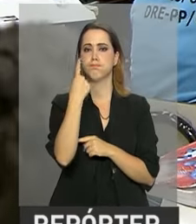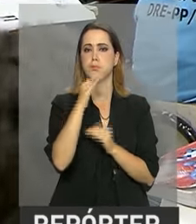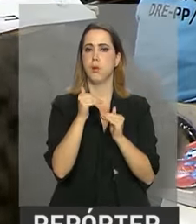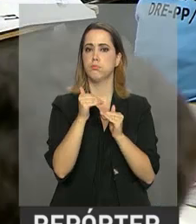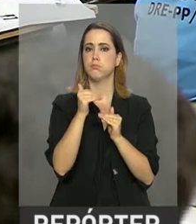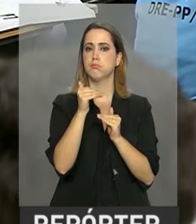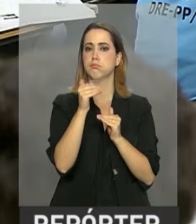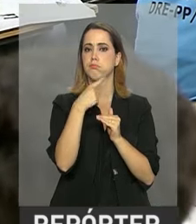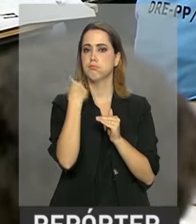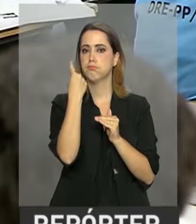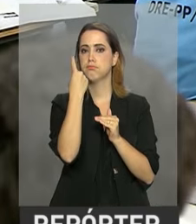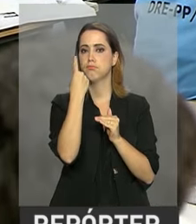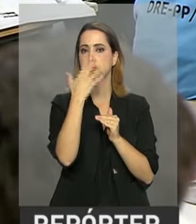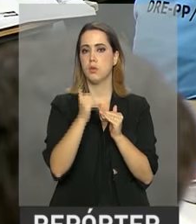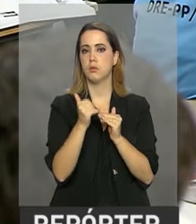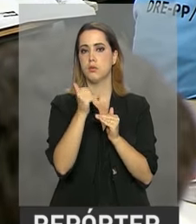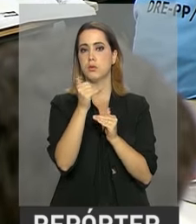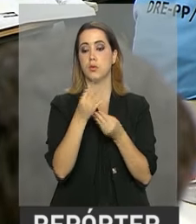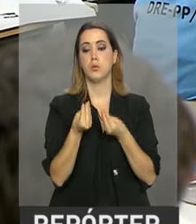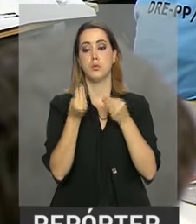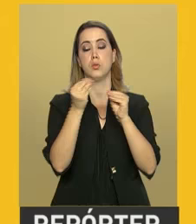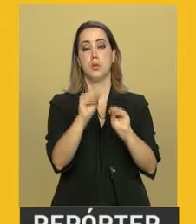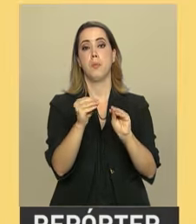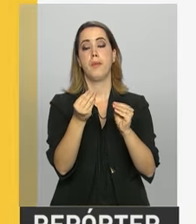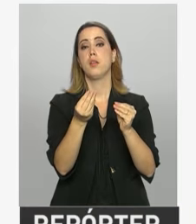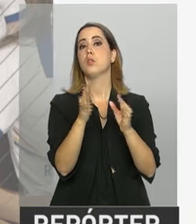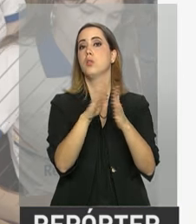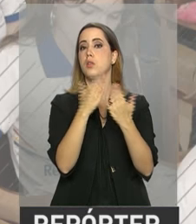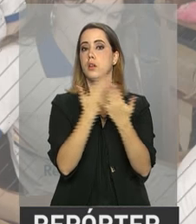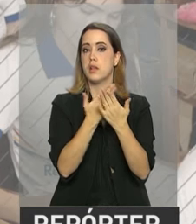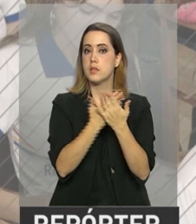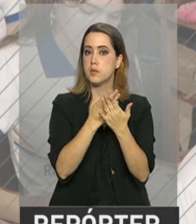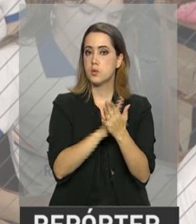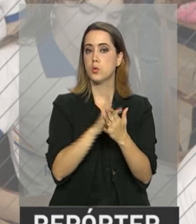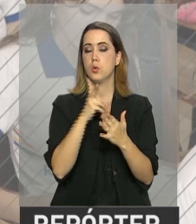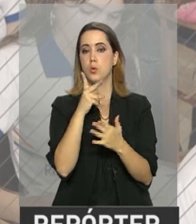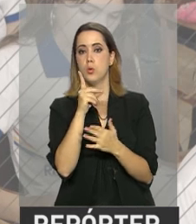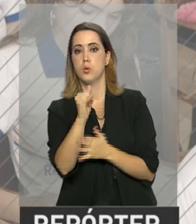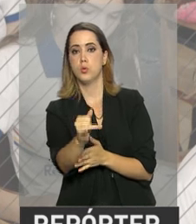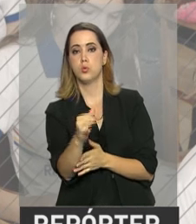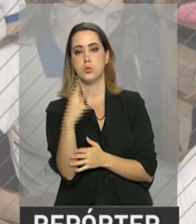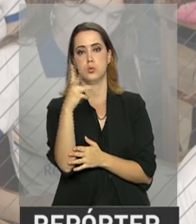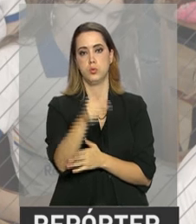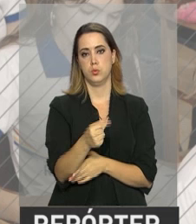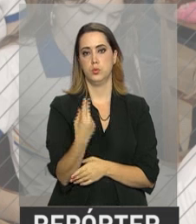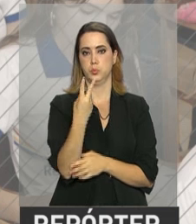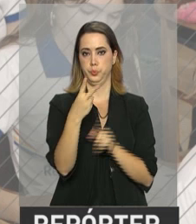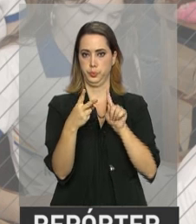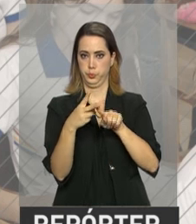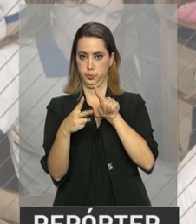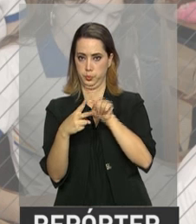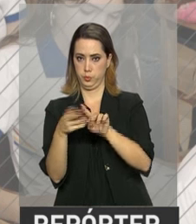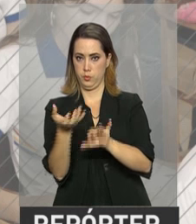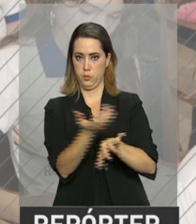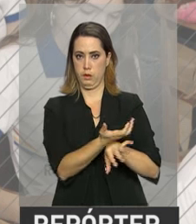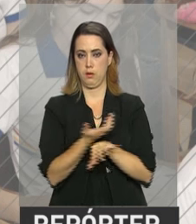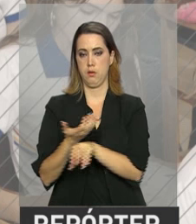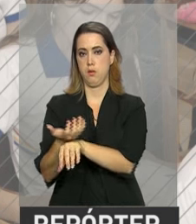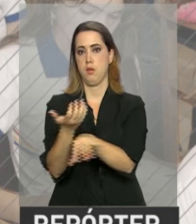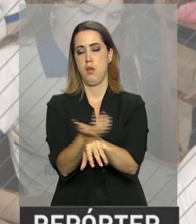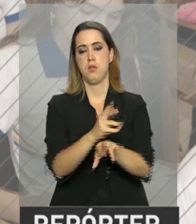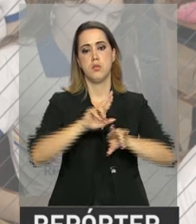incentivar a implantação de escolas em tempo integral. O currículo vai ser dividido em 2, uma parte com disciplinas